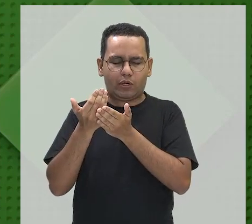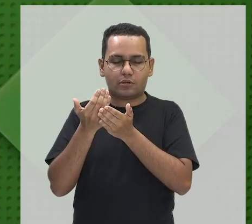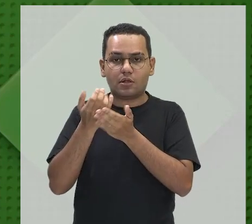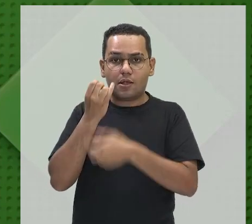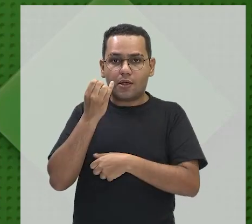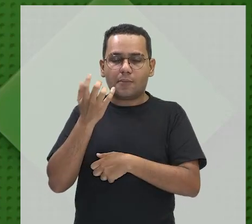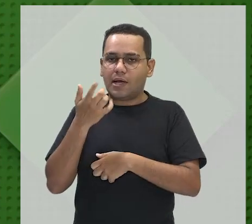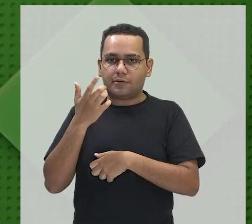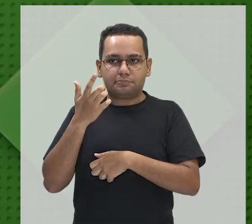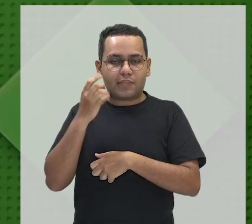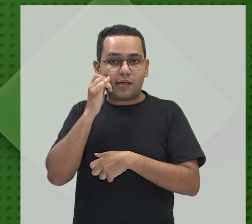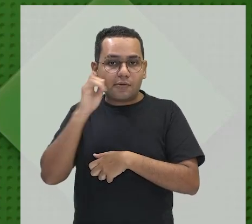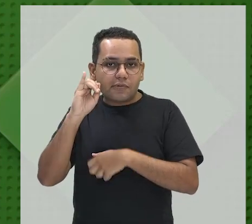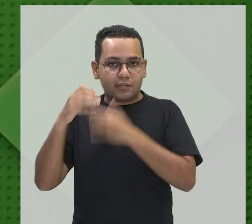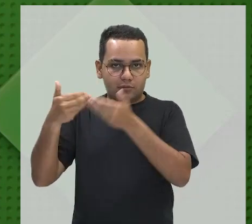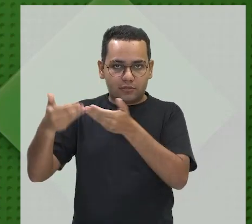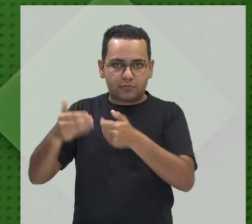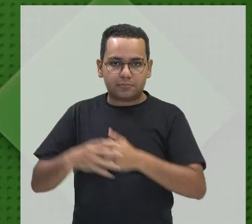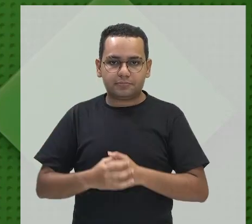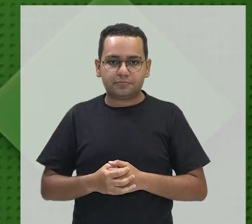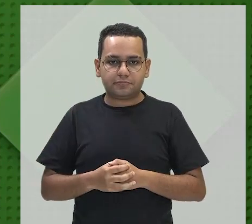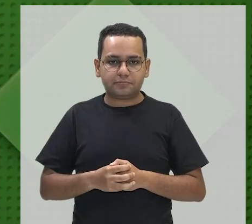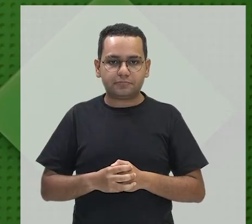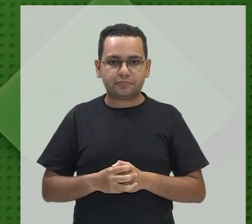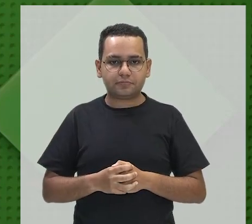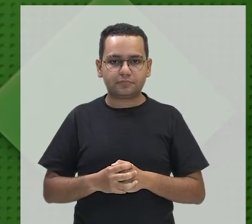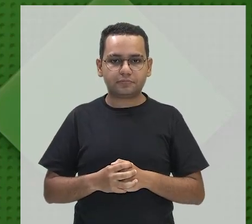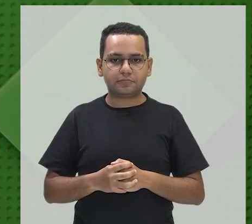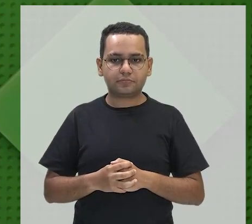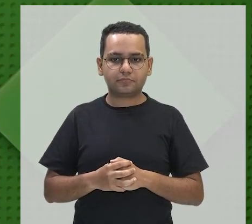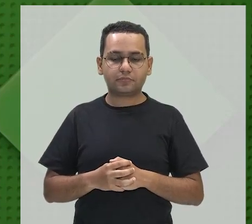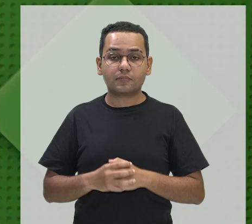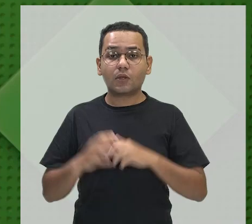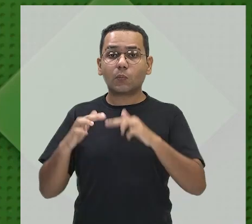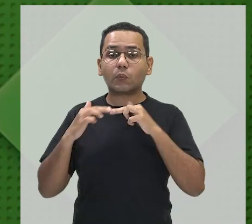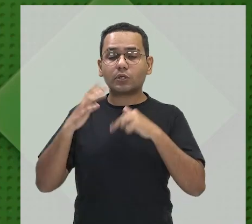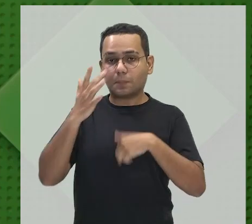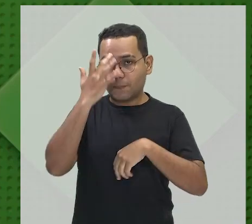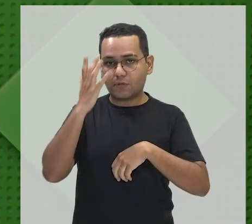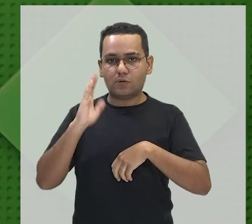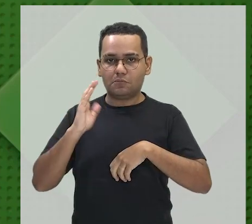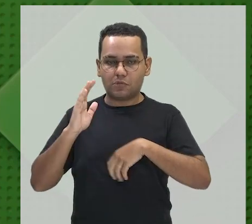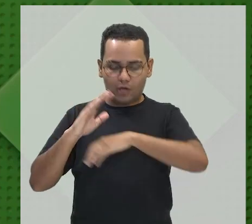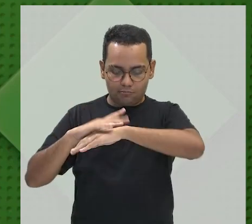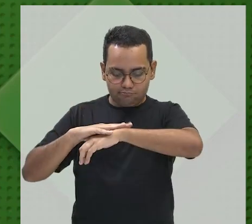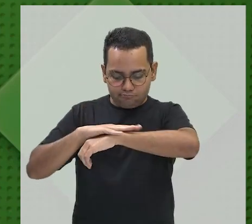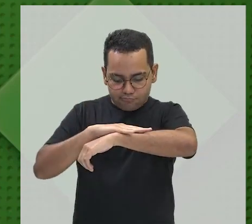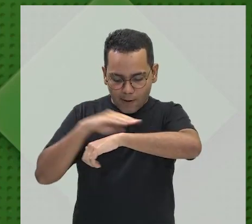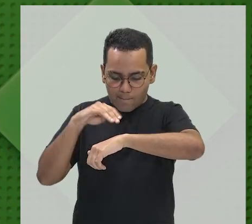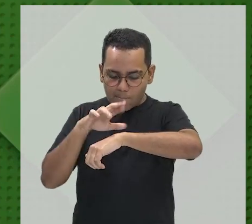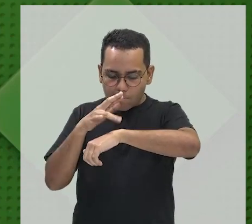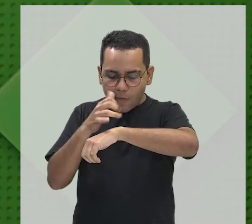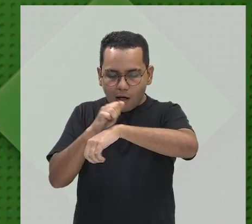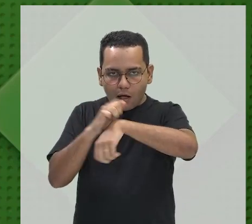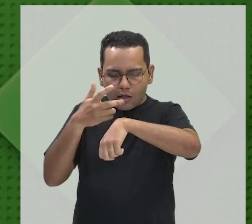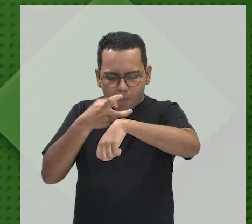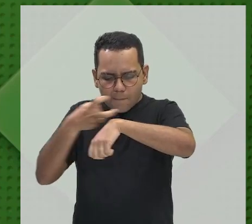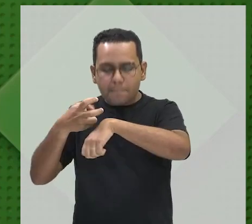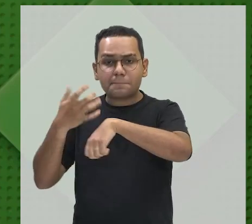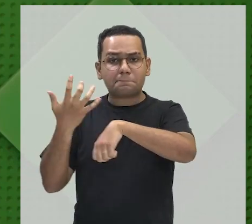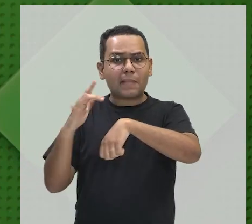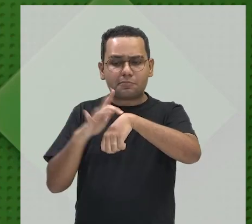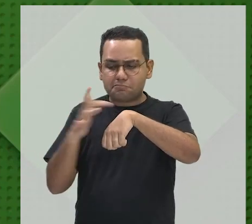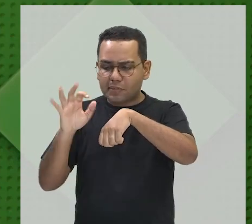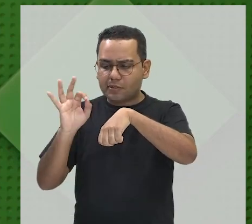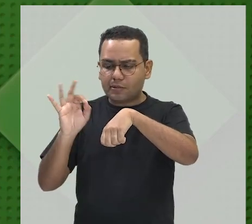essa doença, né? Então, as pessoas que perdem, no caso, essa sensibilidade, às vezes elas se machucam, elas se